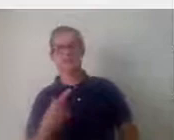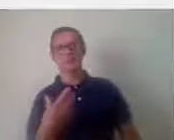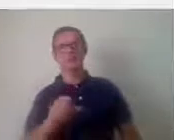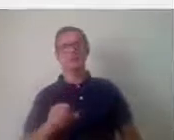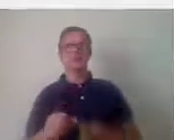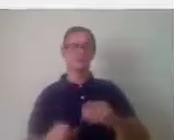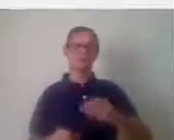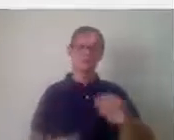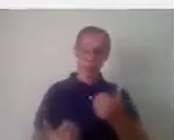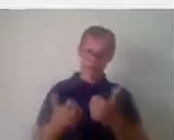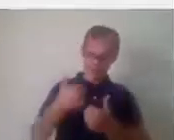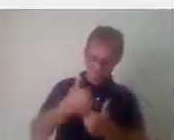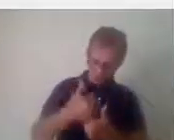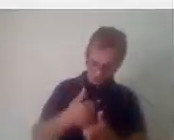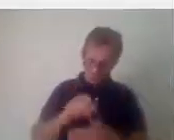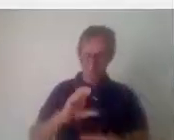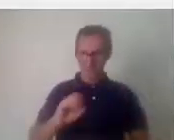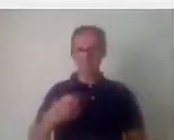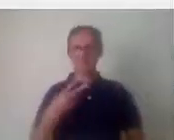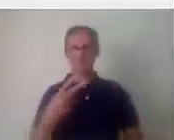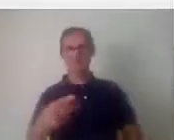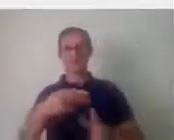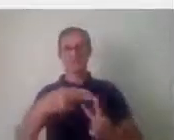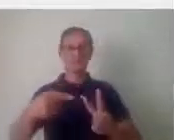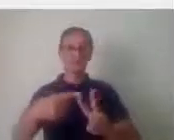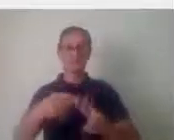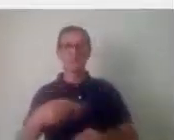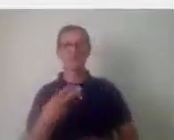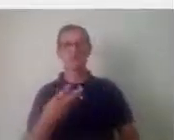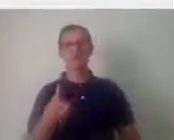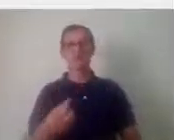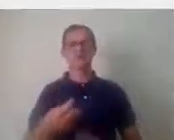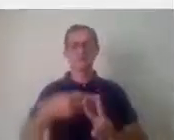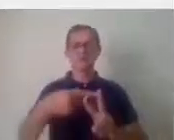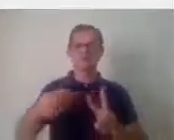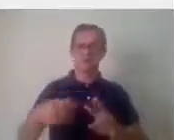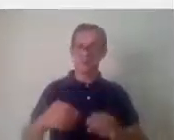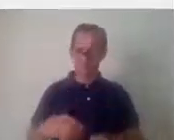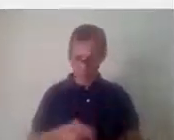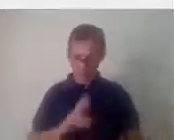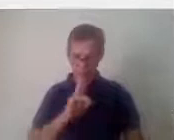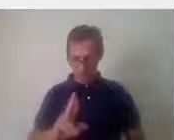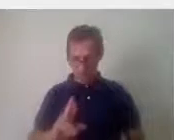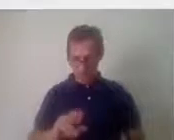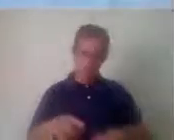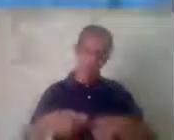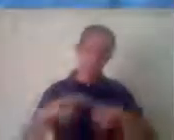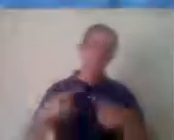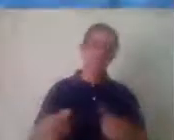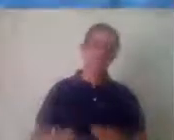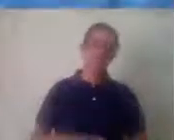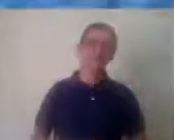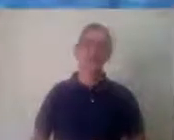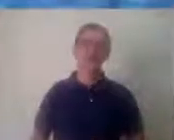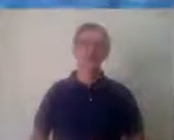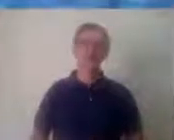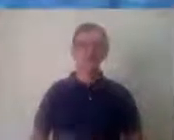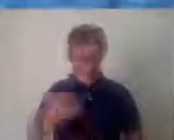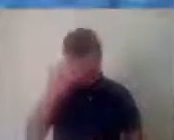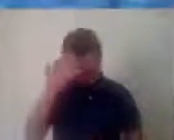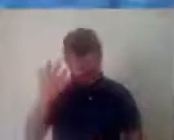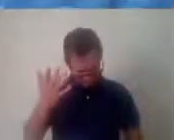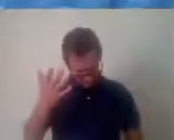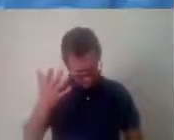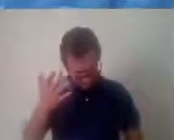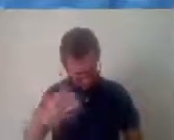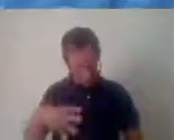18θ. Substituindo no 0 e no 2π, é 36π. Pronto, resolvido. É muito mais fácil,